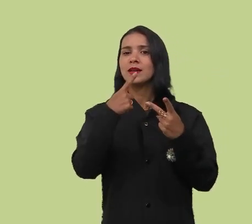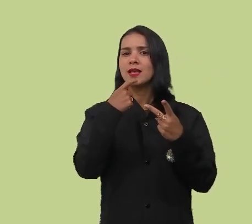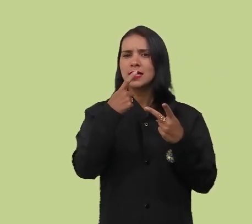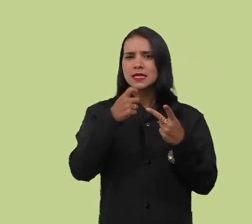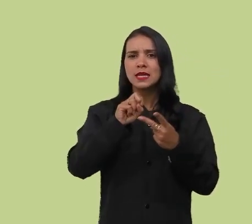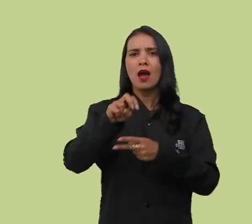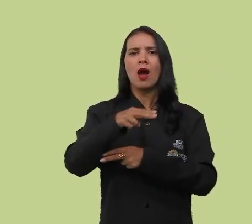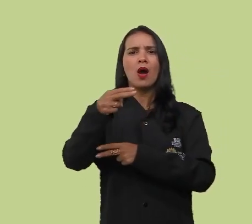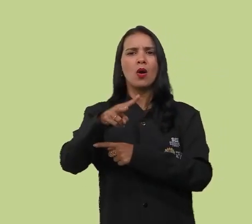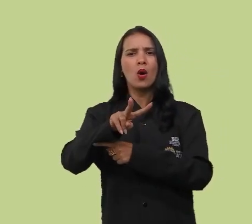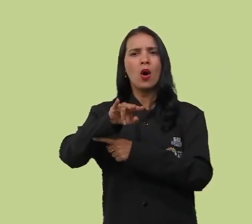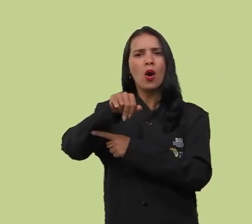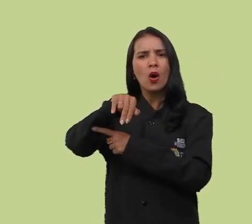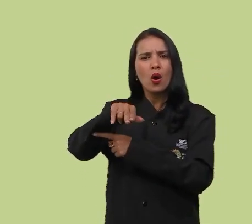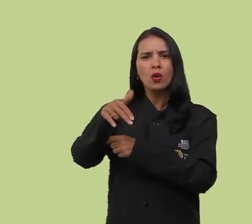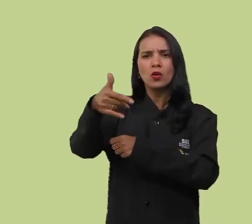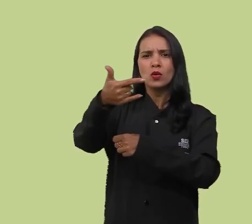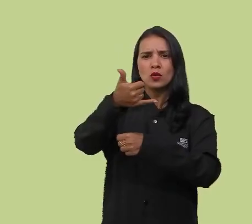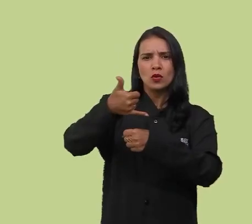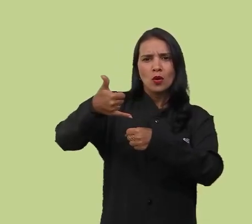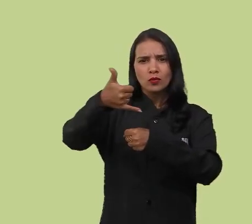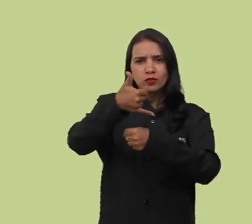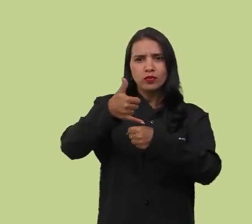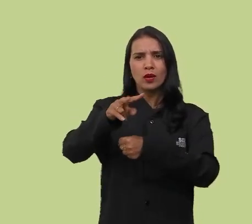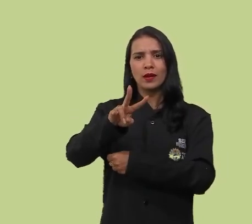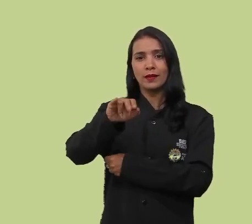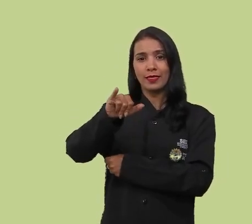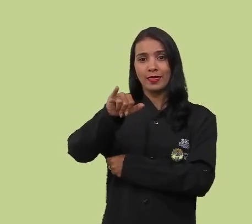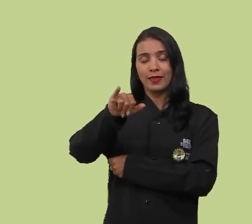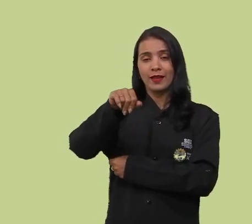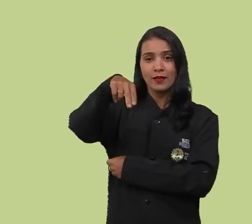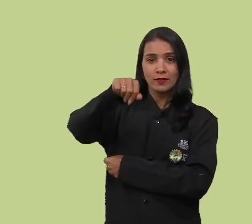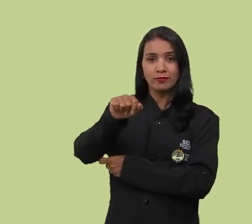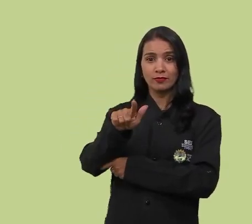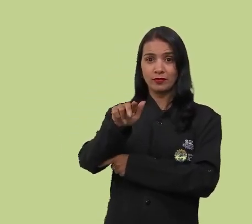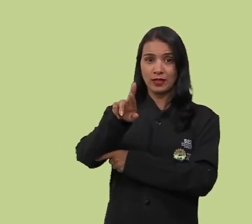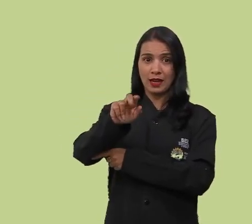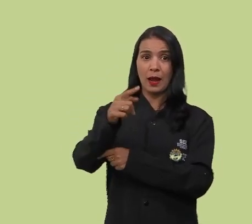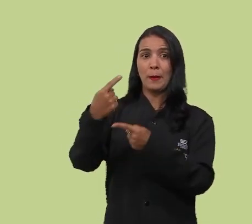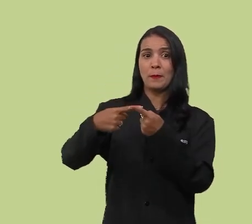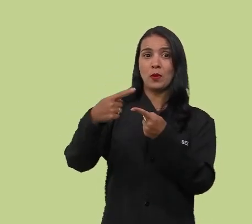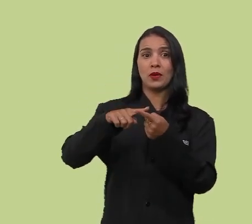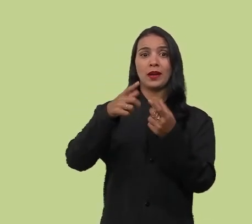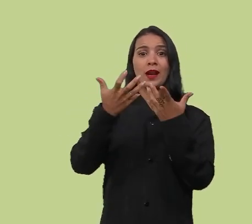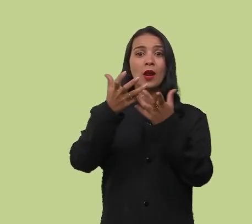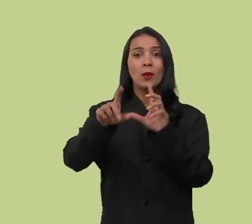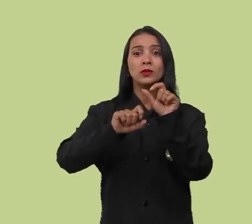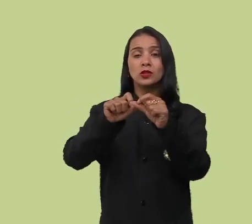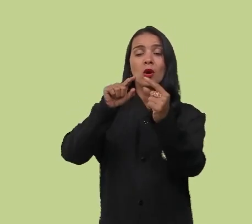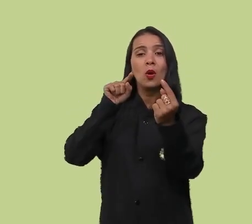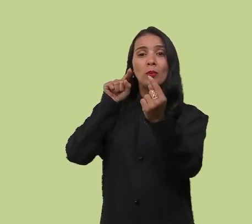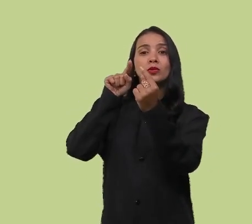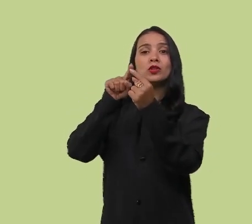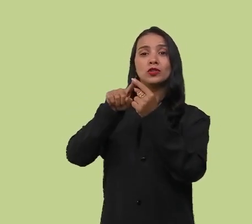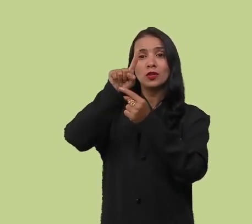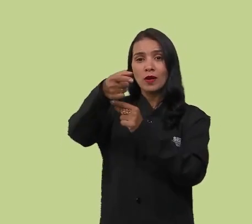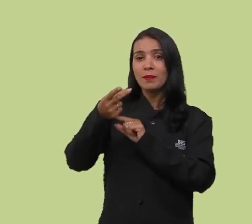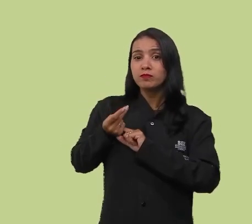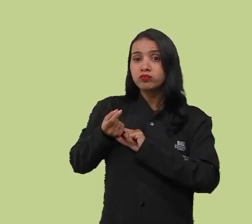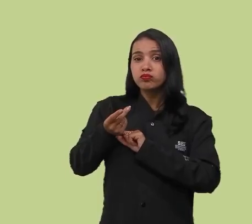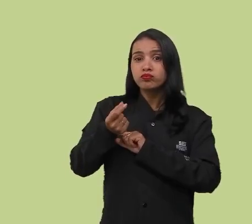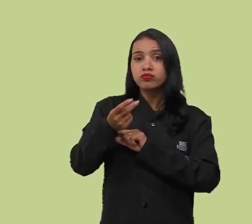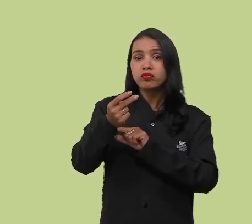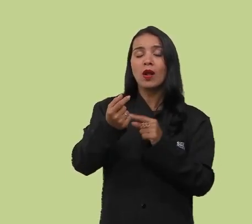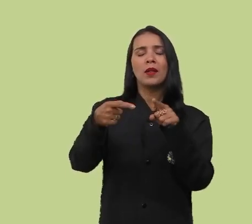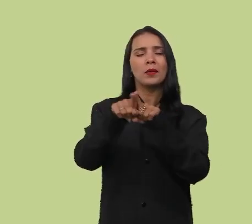né, in natura, para o quê? Para prolongar a sua duração e torná-los mais palatáveis, né, deixar eles um pouco mais gostosos,